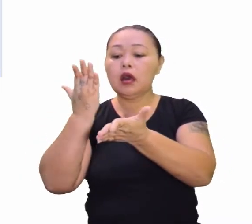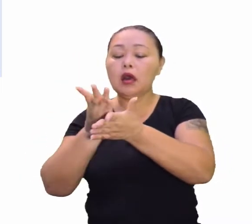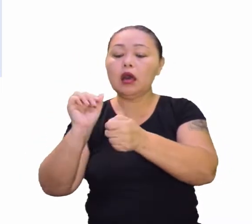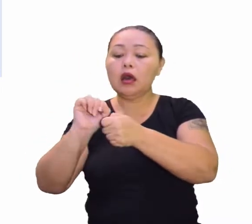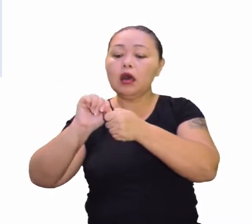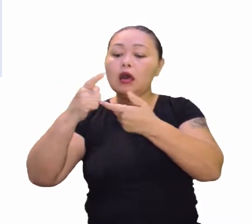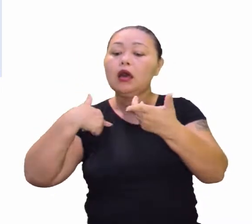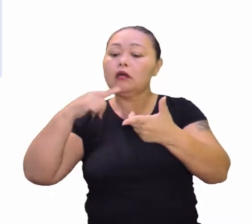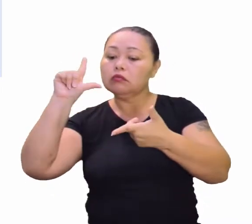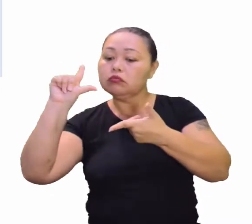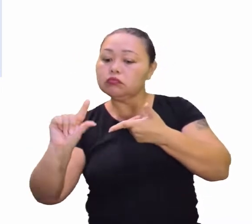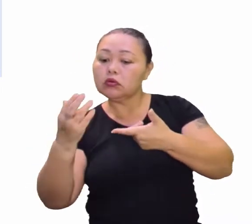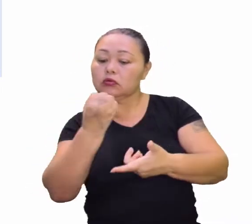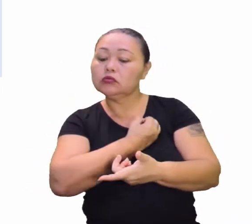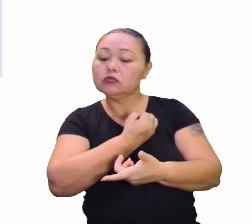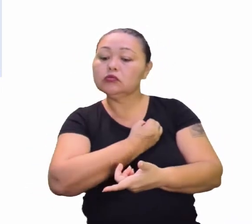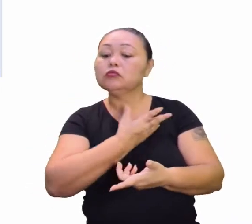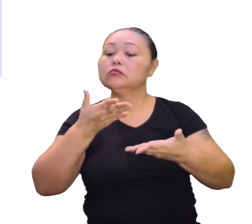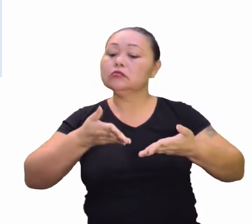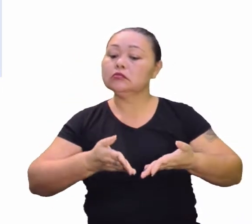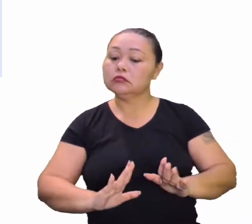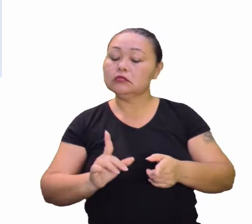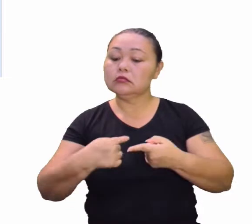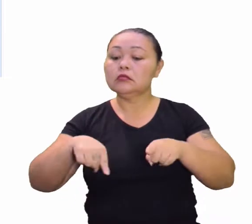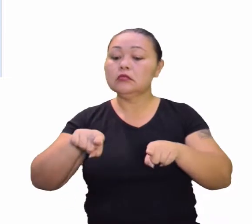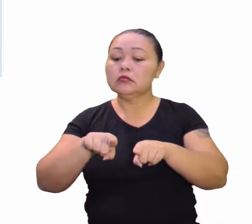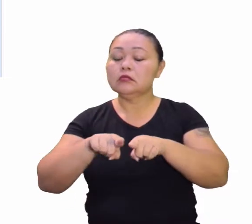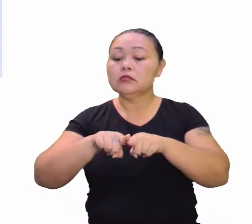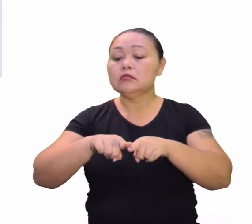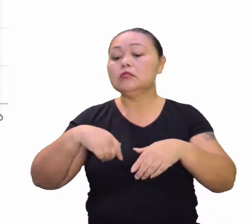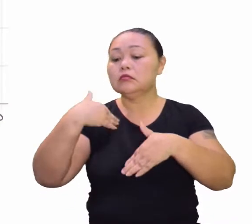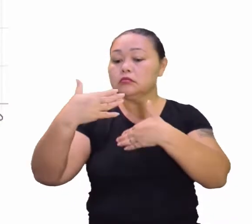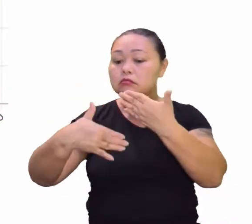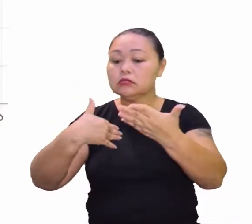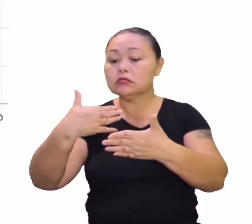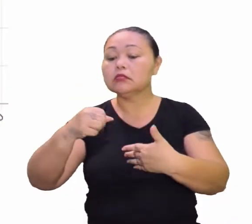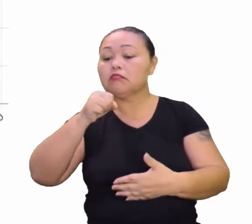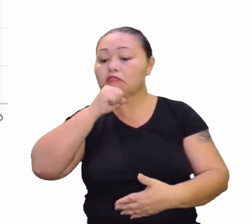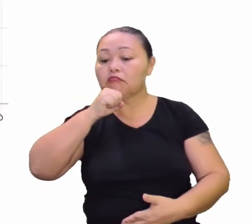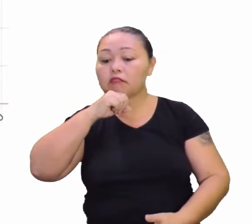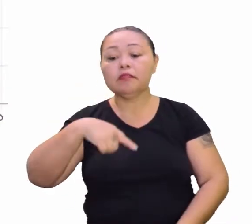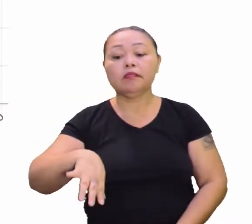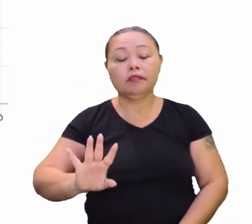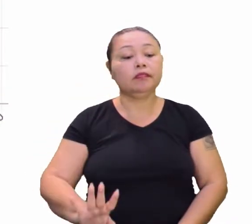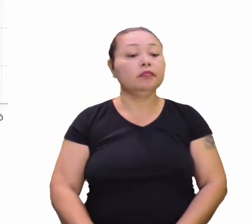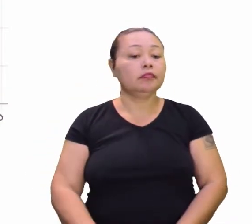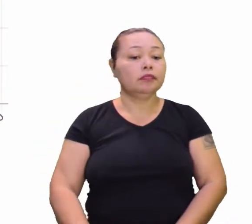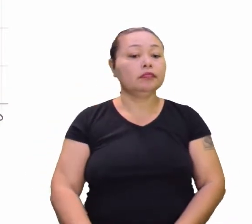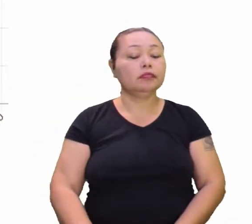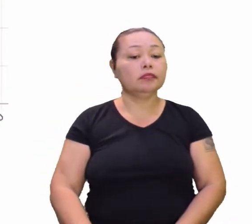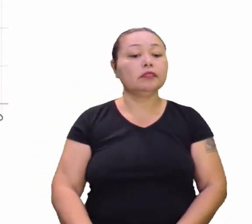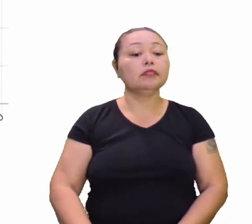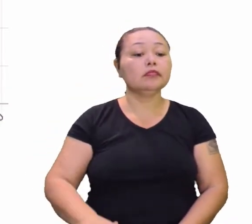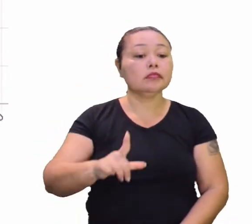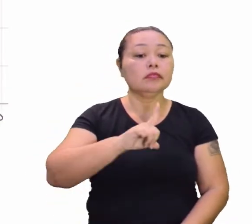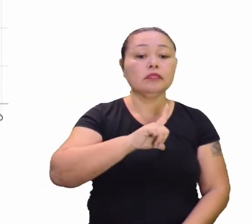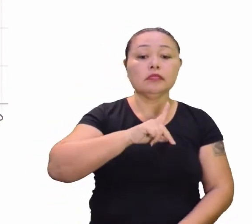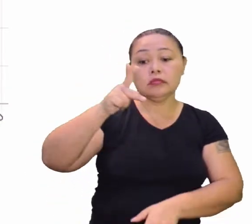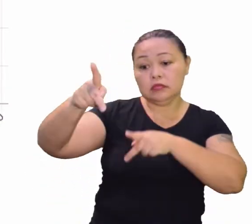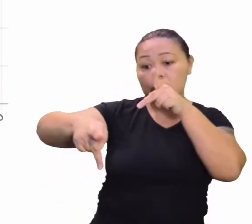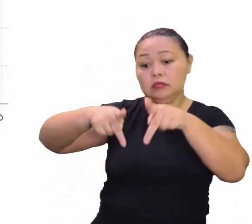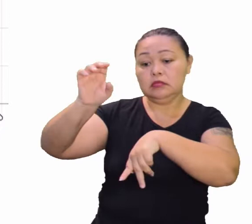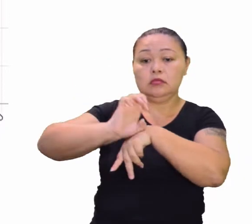envelhecimento da população de Rondônia. Excelente observação, professor Jorge. Beleza? Ótimo. Então, nós temos aqui a estimativa da população